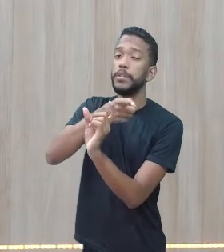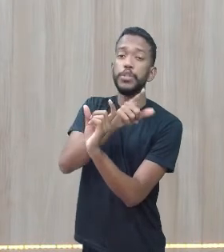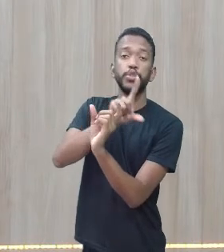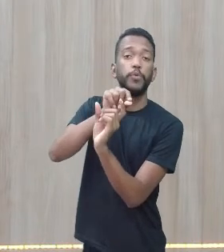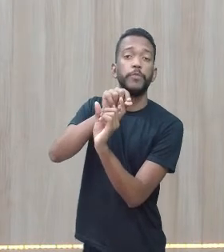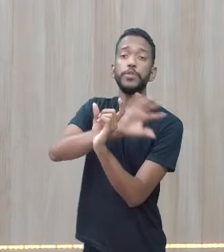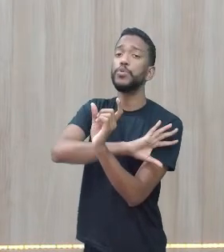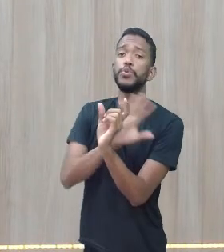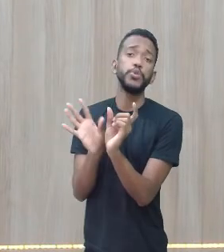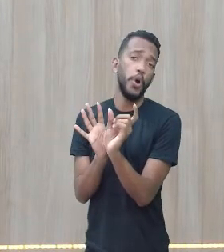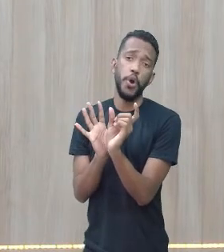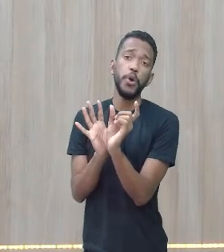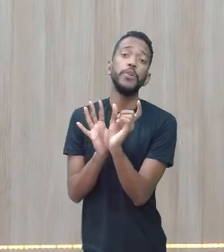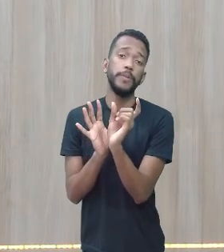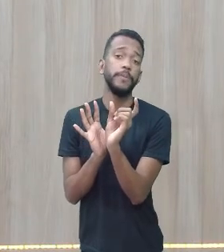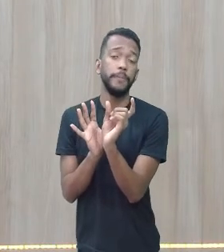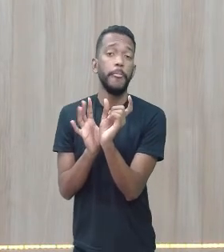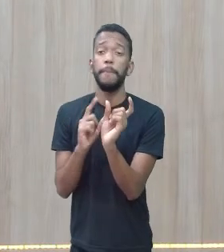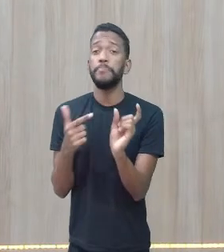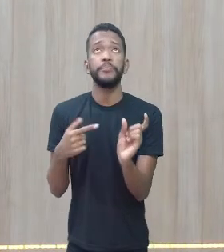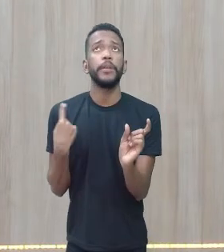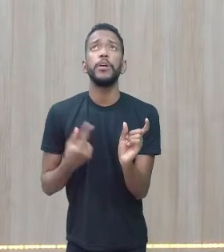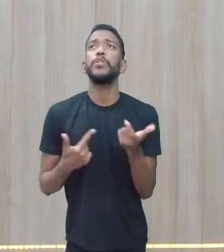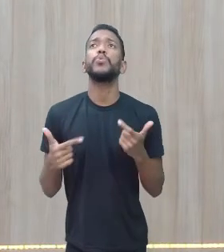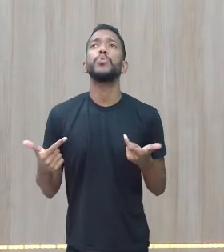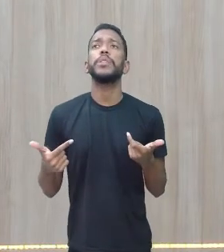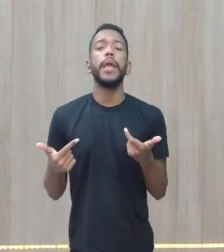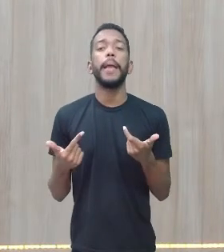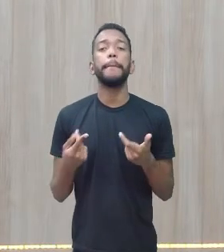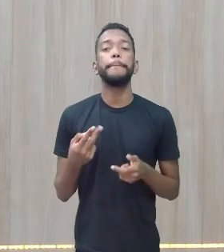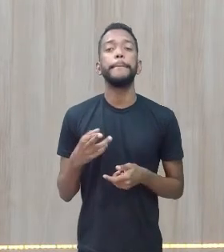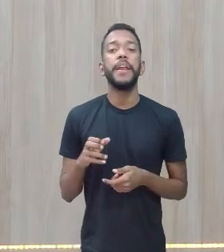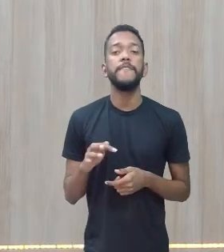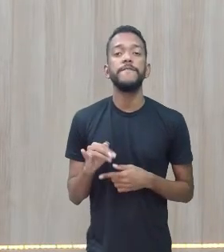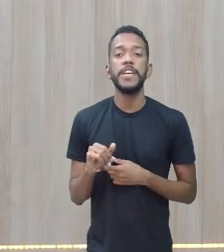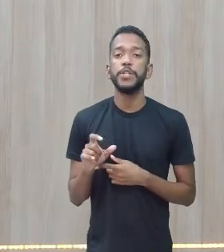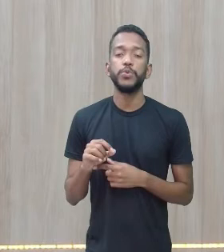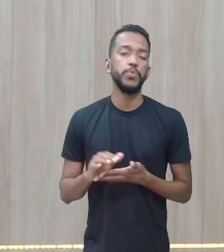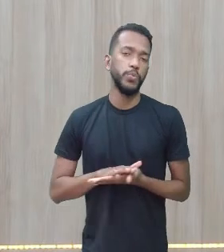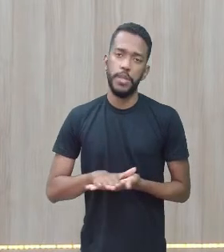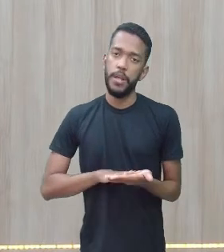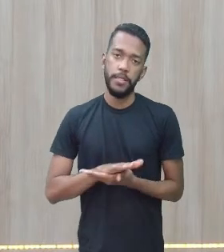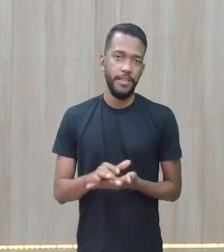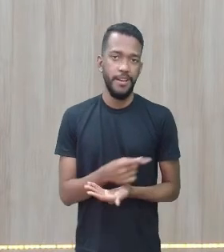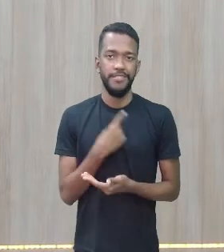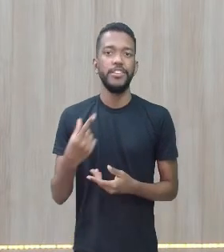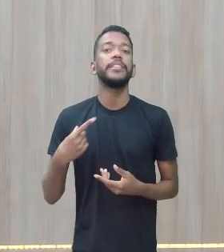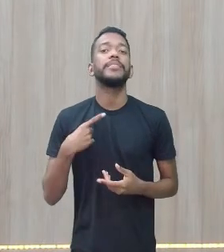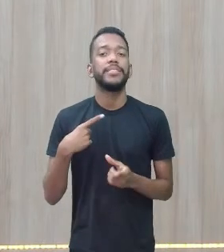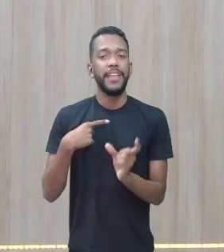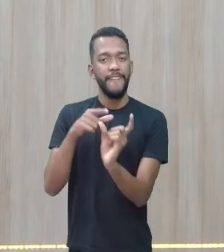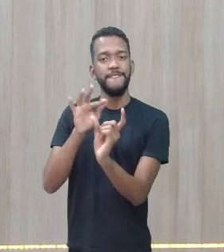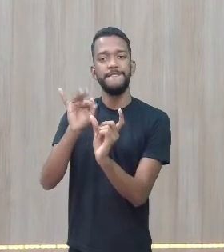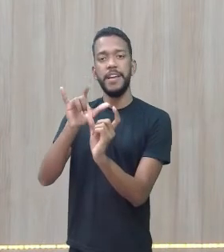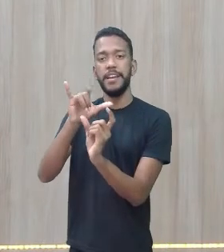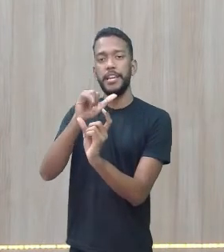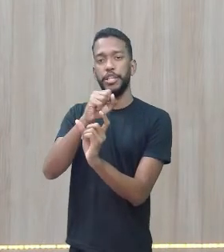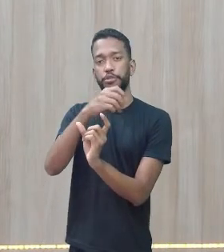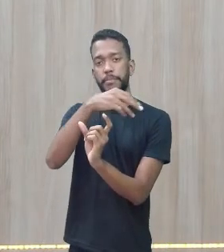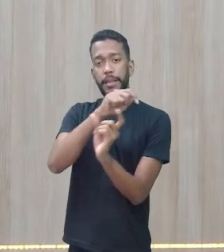sufixo, não é? Nós não temos prefixo. Então, nós temos felizmente, mas